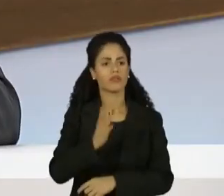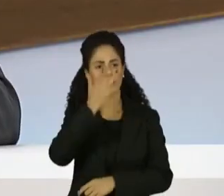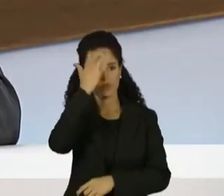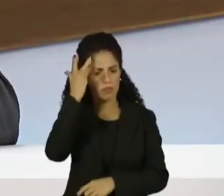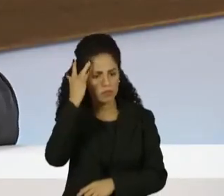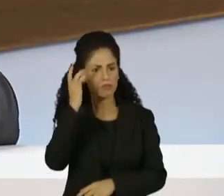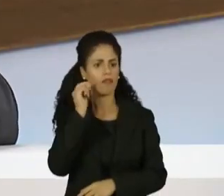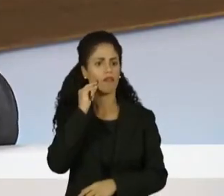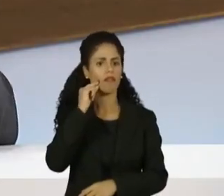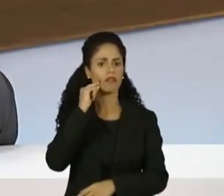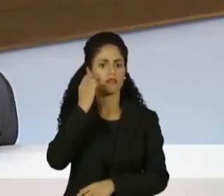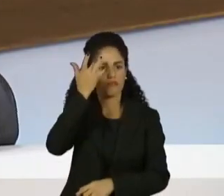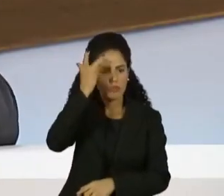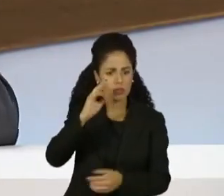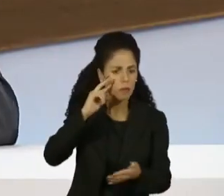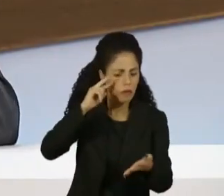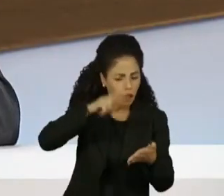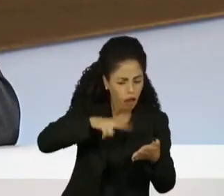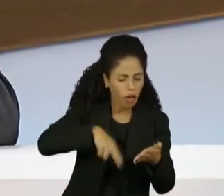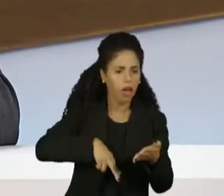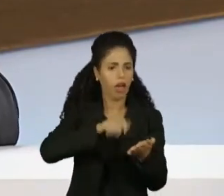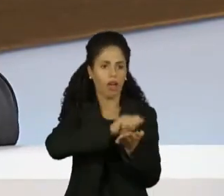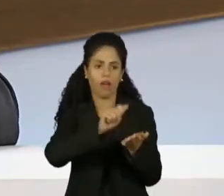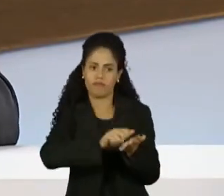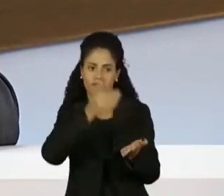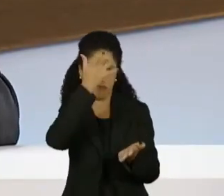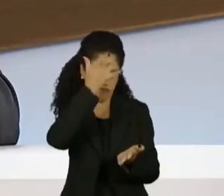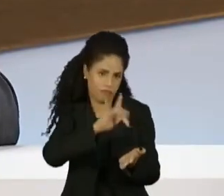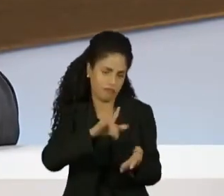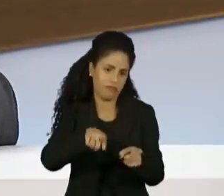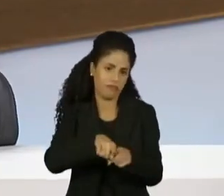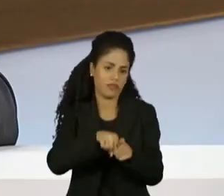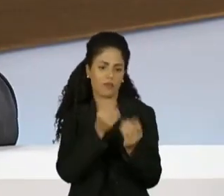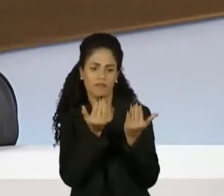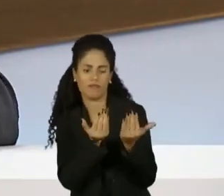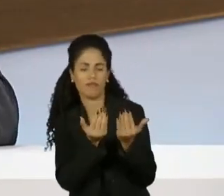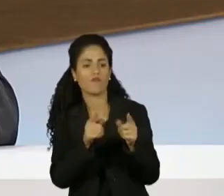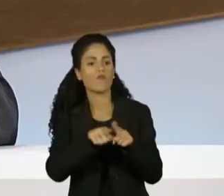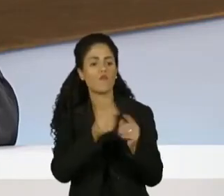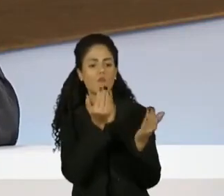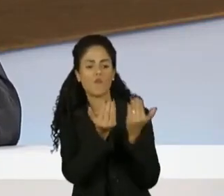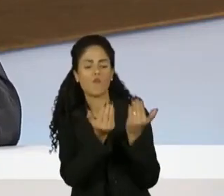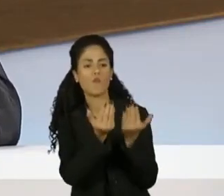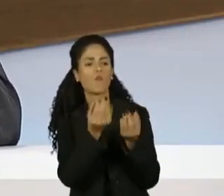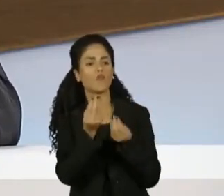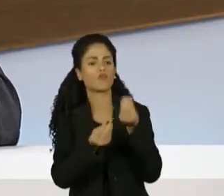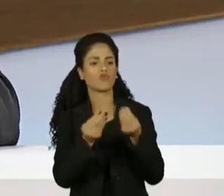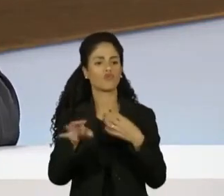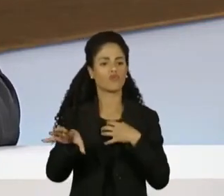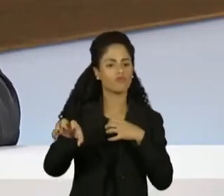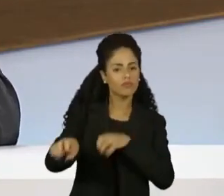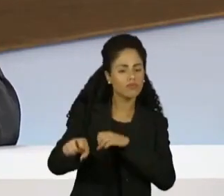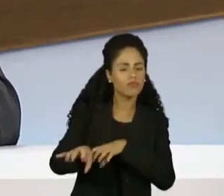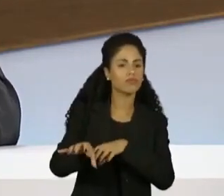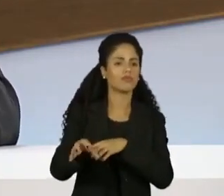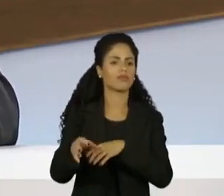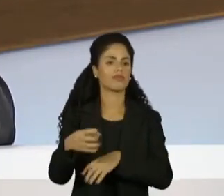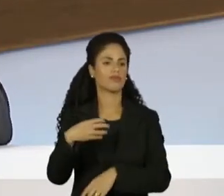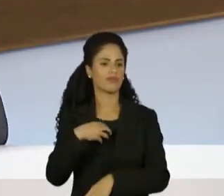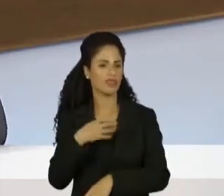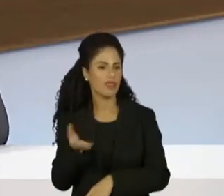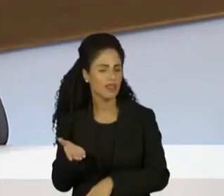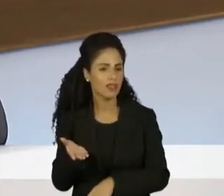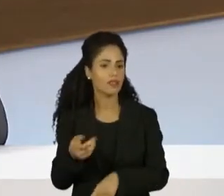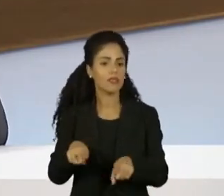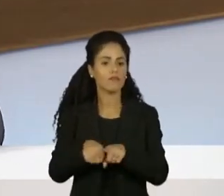analfabetos. O Joaquim Nabuco, mais influente dos abolicionistas, fez uma análise mostrando que a causa seria o regime escravocrata, que